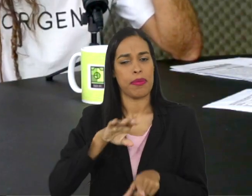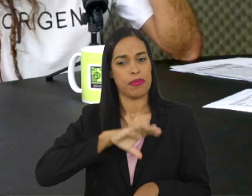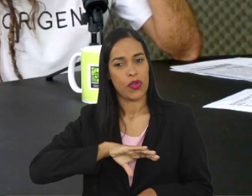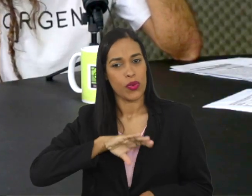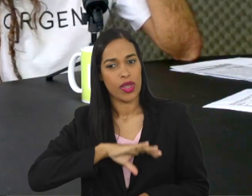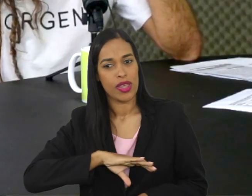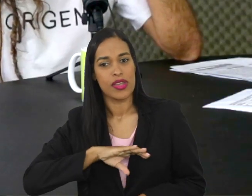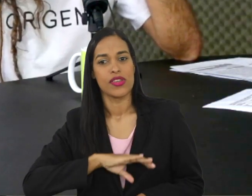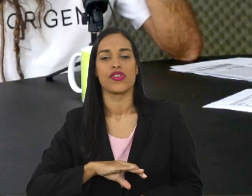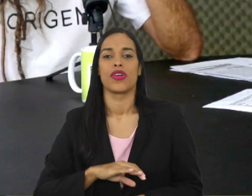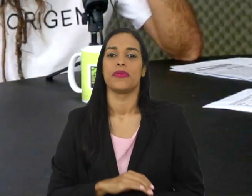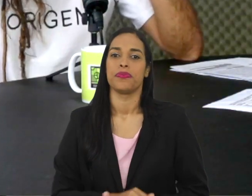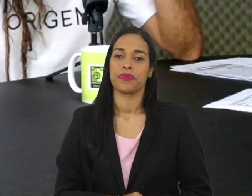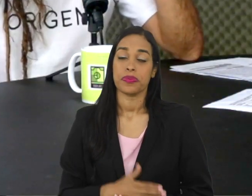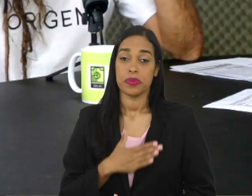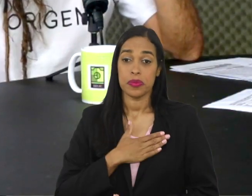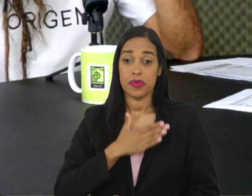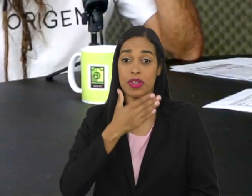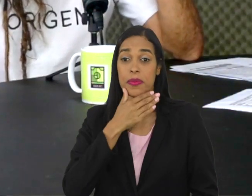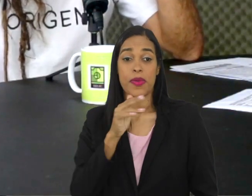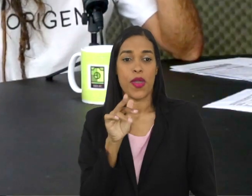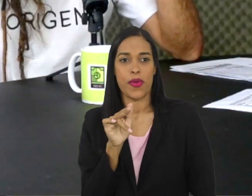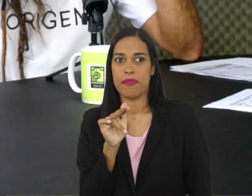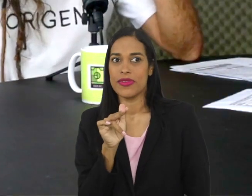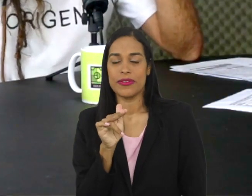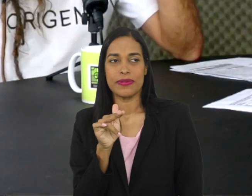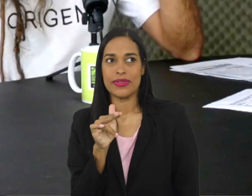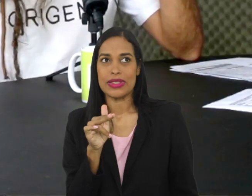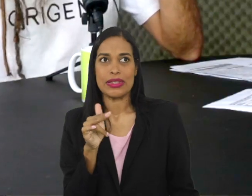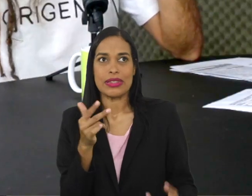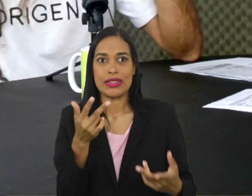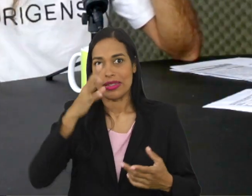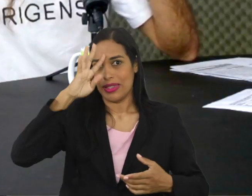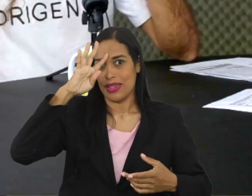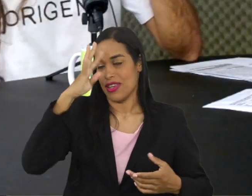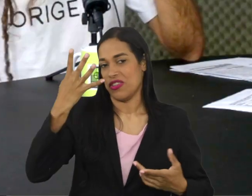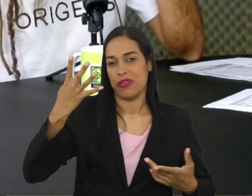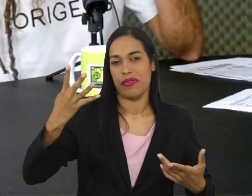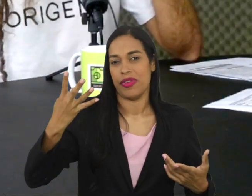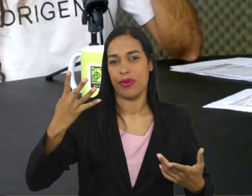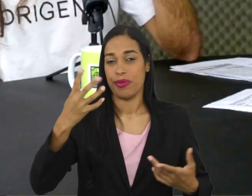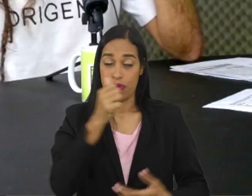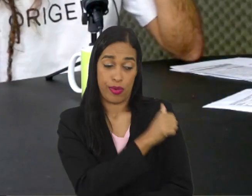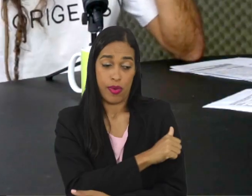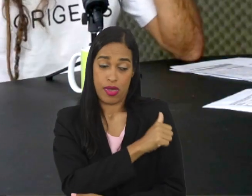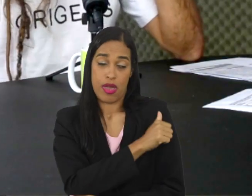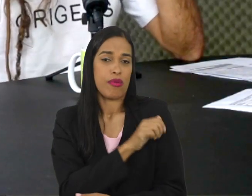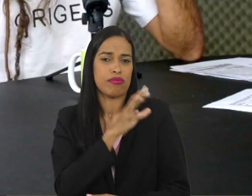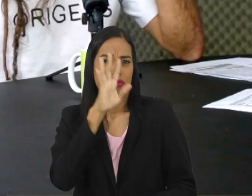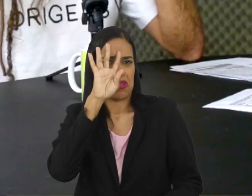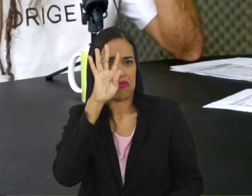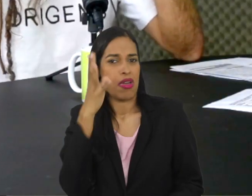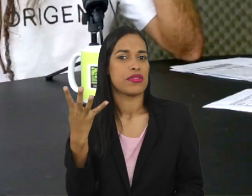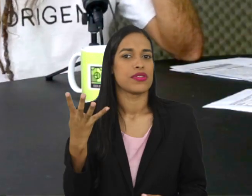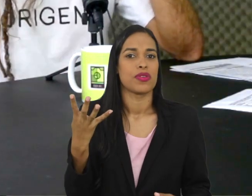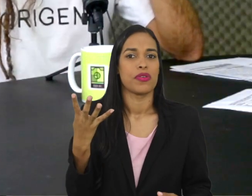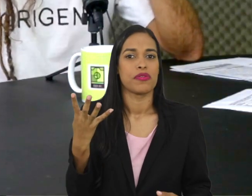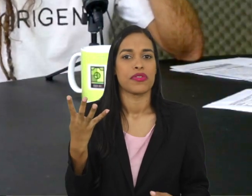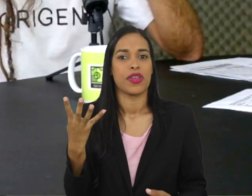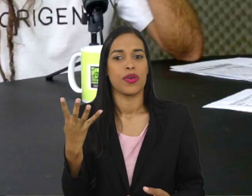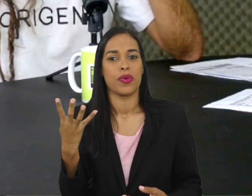portuguesa. Em determinado momento, meu irmão deu uma louca nele, que ele simplesmente, lá no Rio de Janeiro, ele